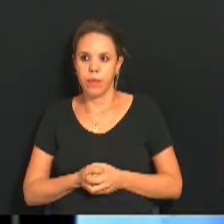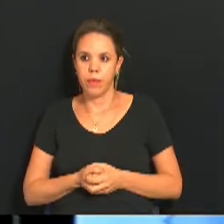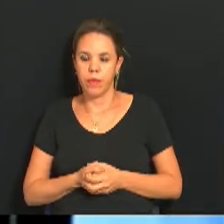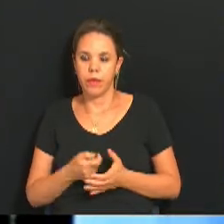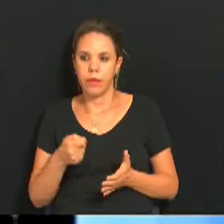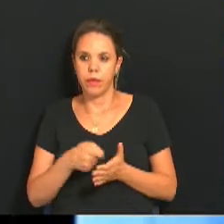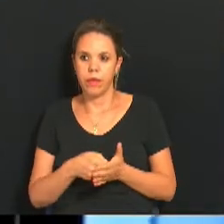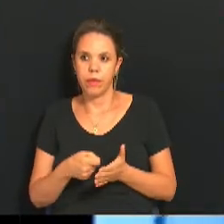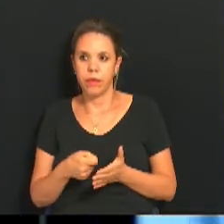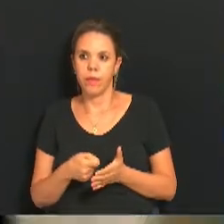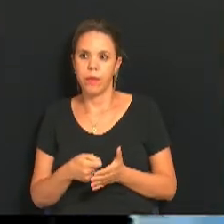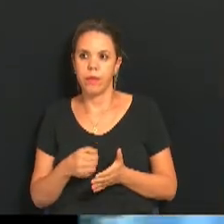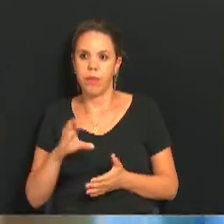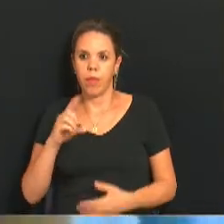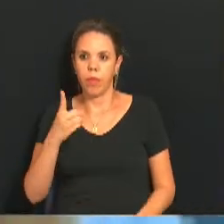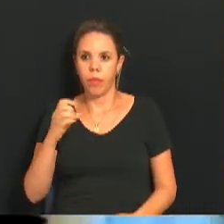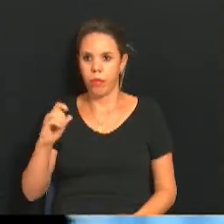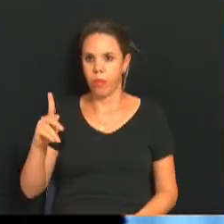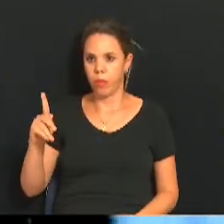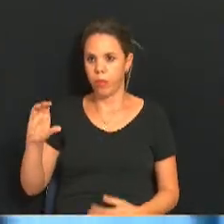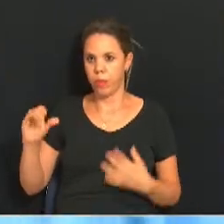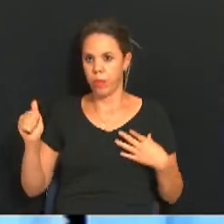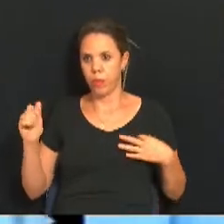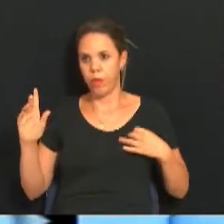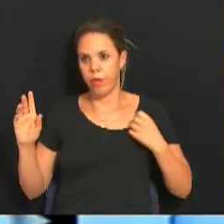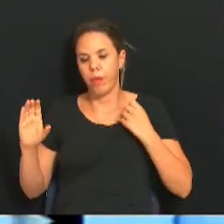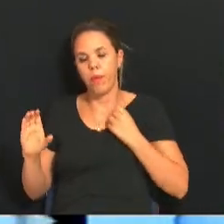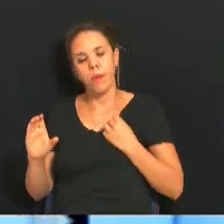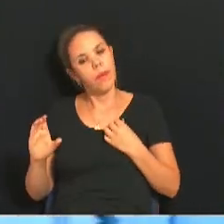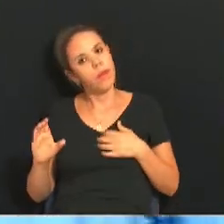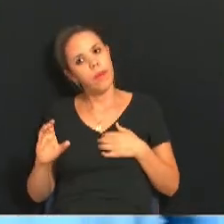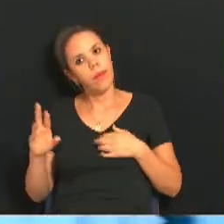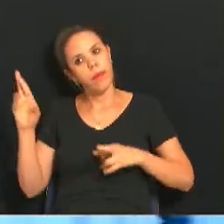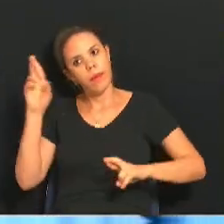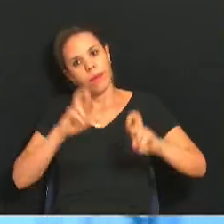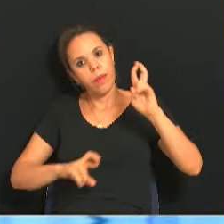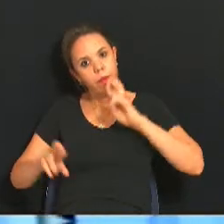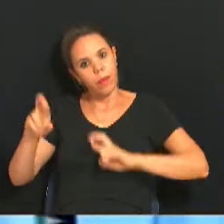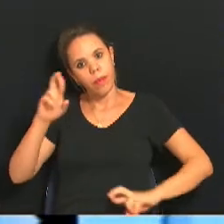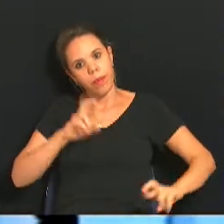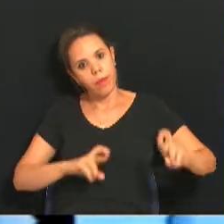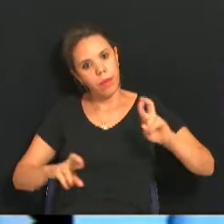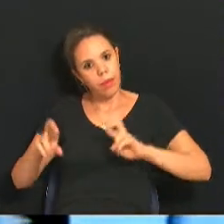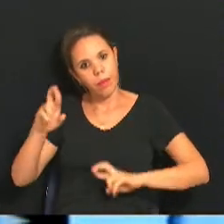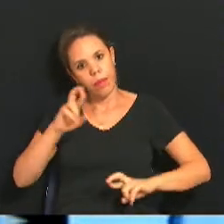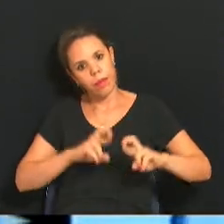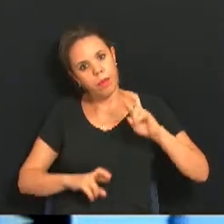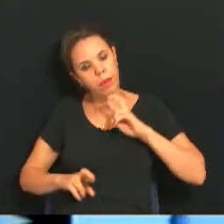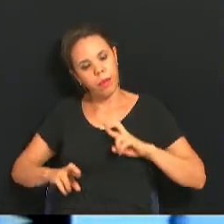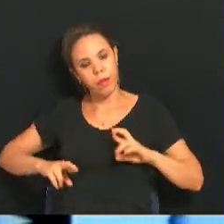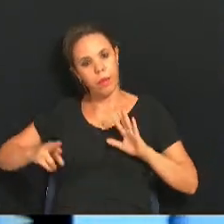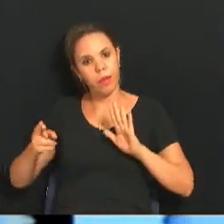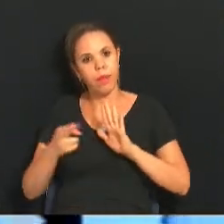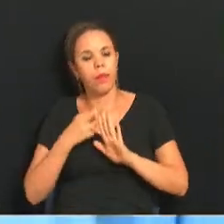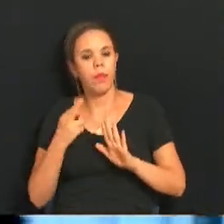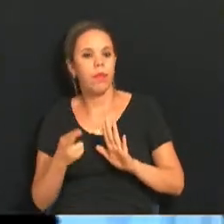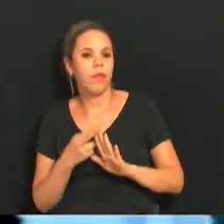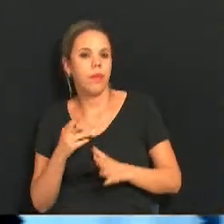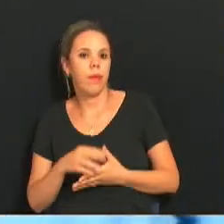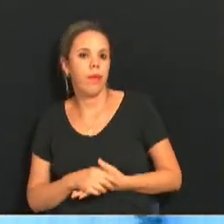pleno compacto foi as análises das resoluções